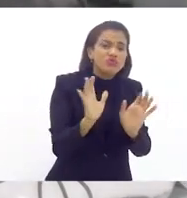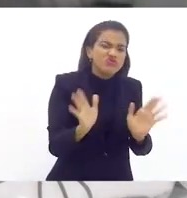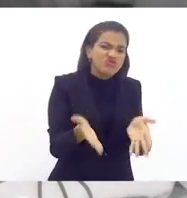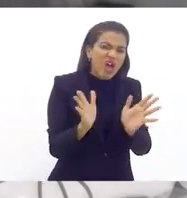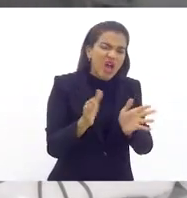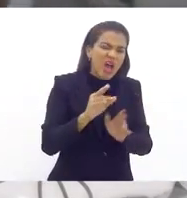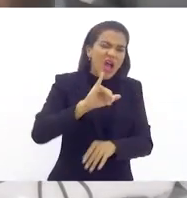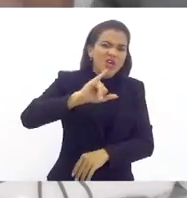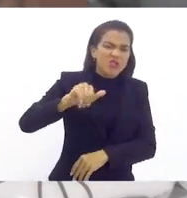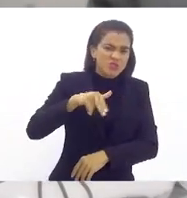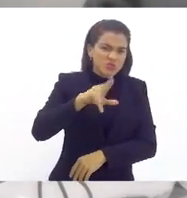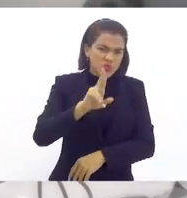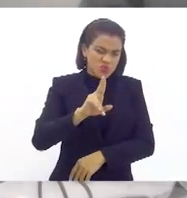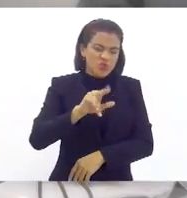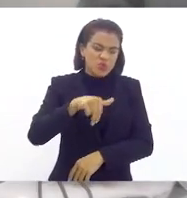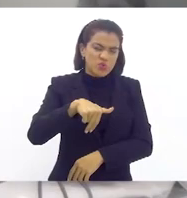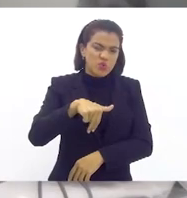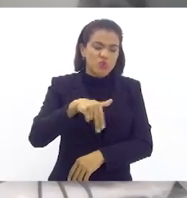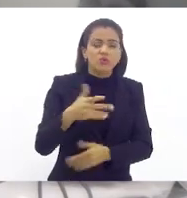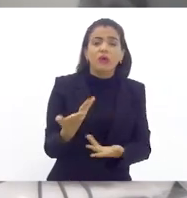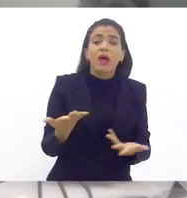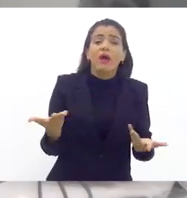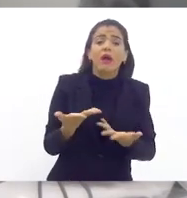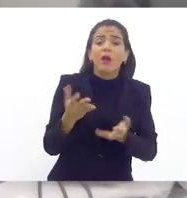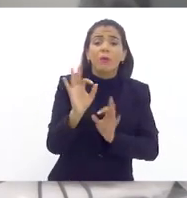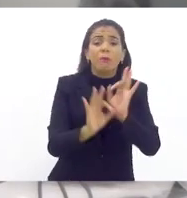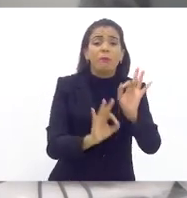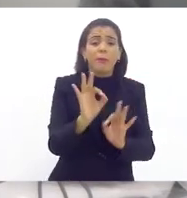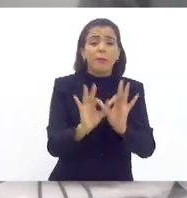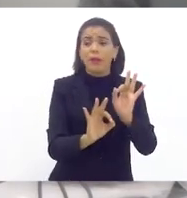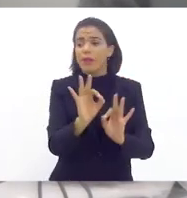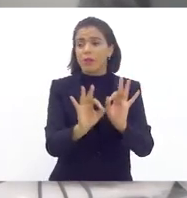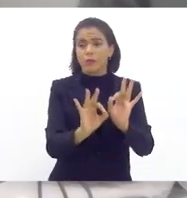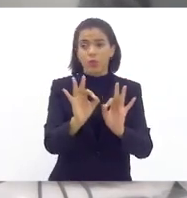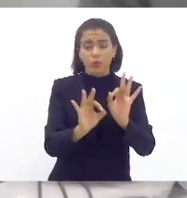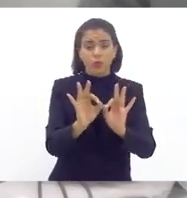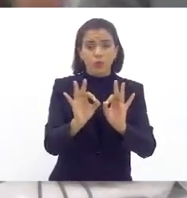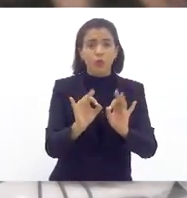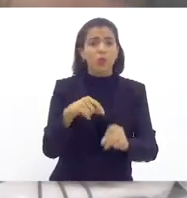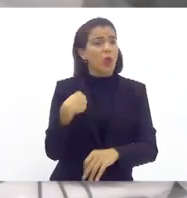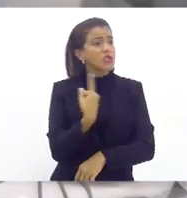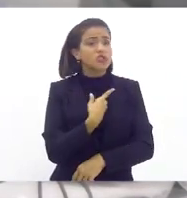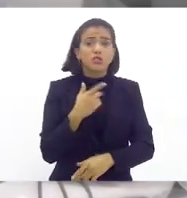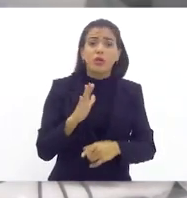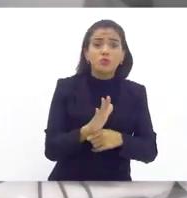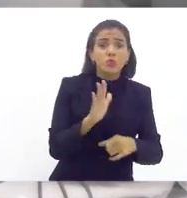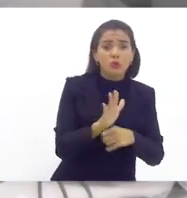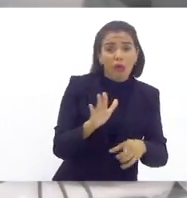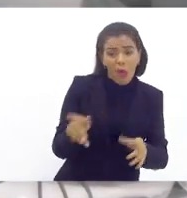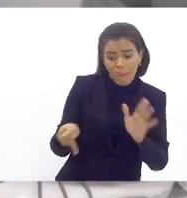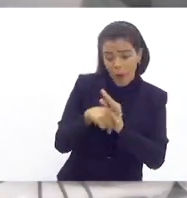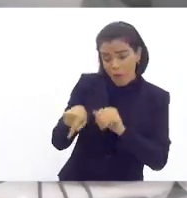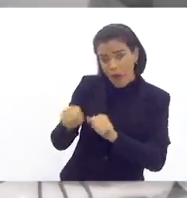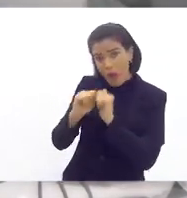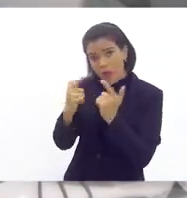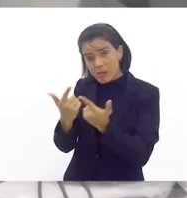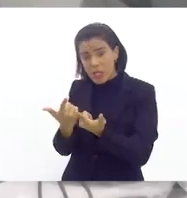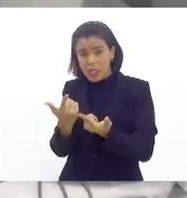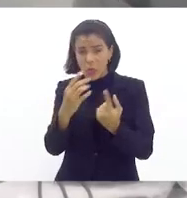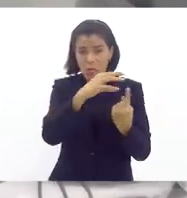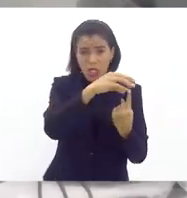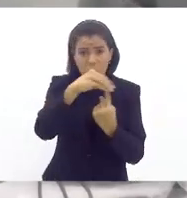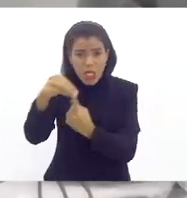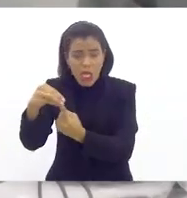gente já está falando do ano que vem. Quais são os preparativos que estão sendo feitos? O que a gente podia ajudar aqui da Assembleia com indicação,